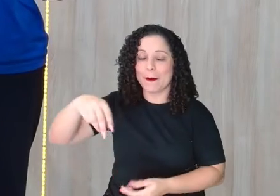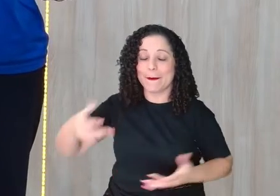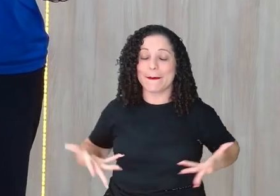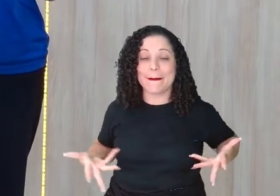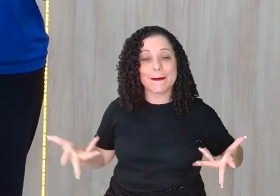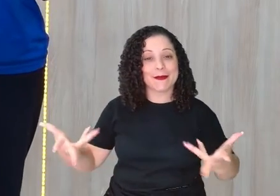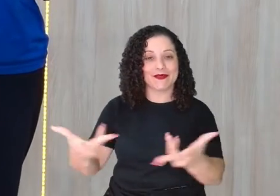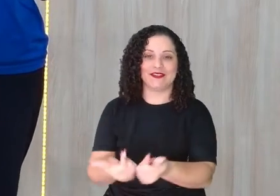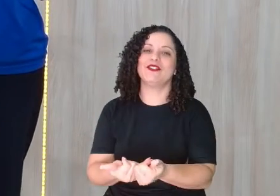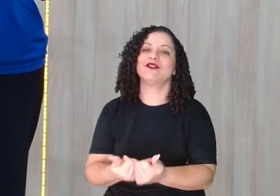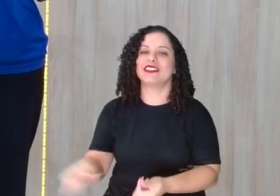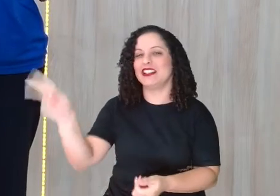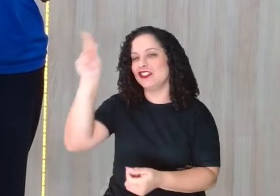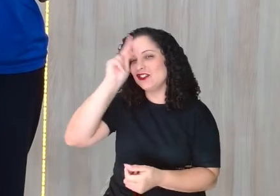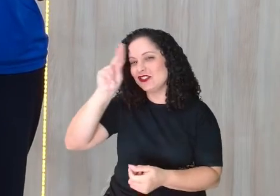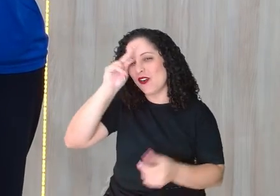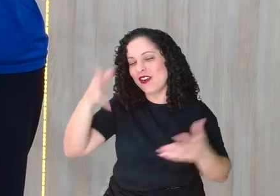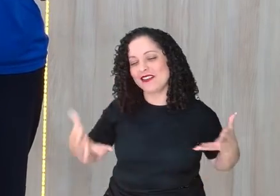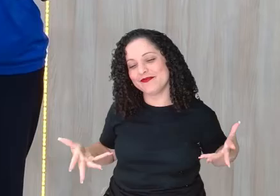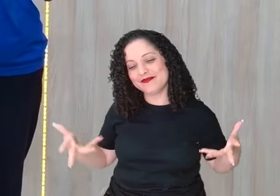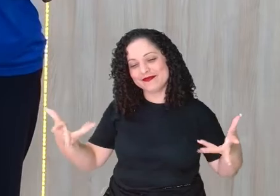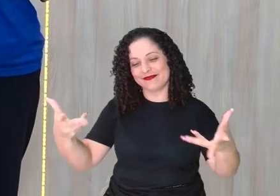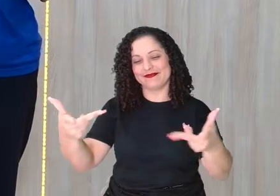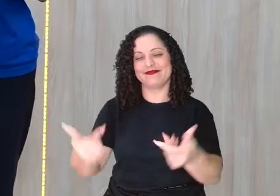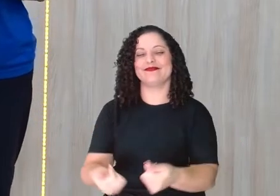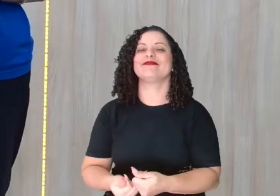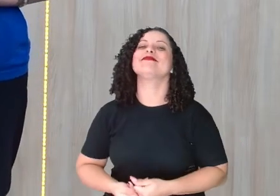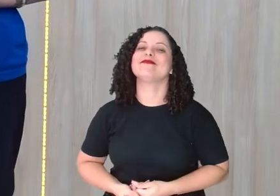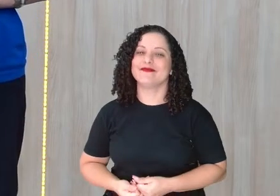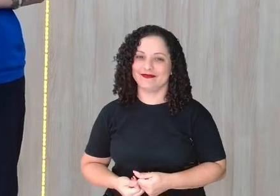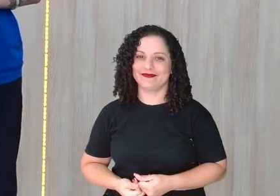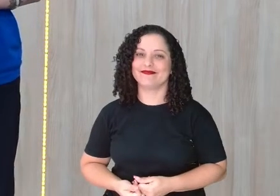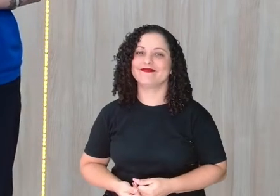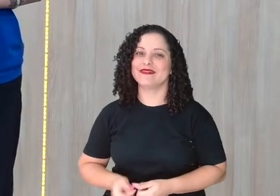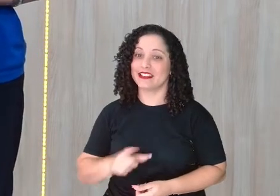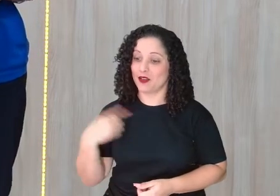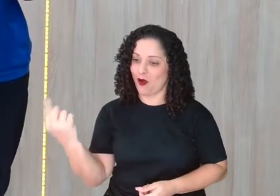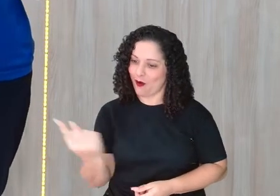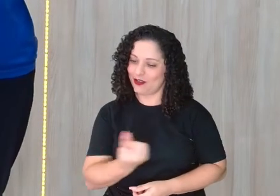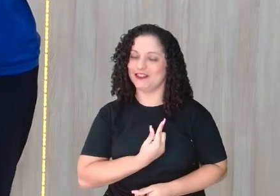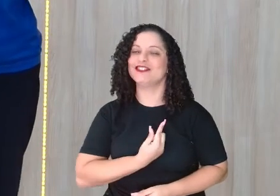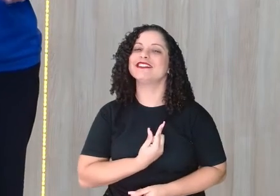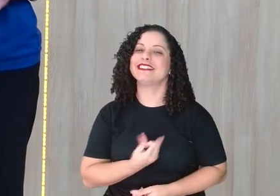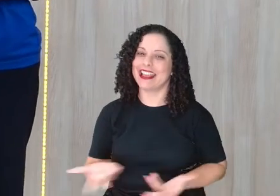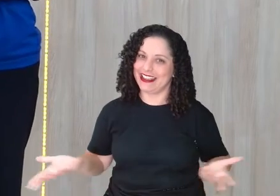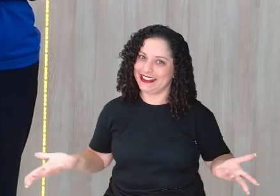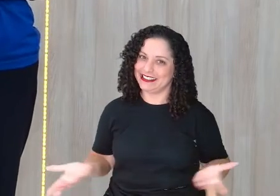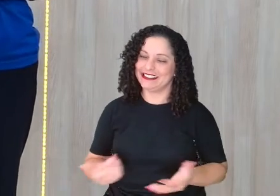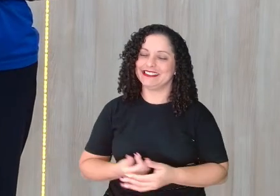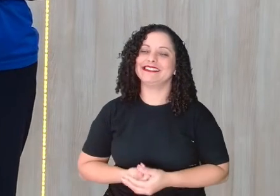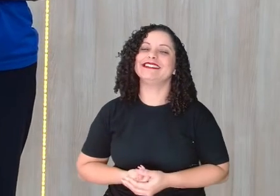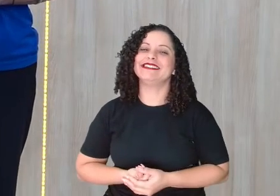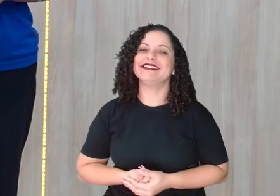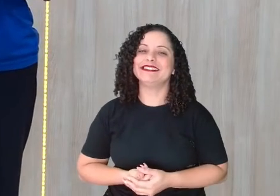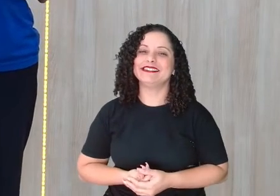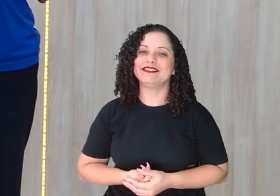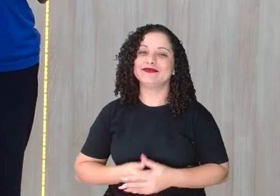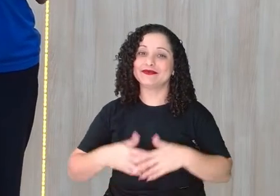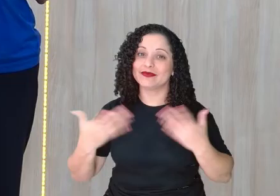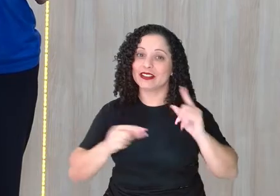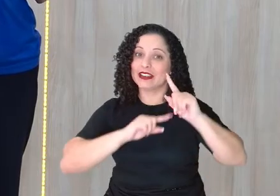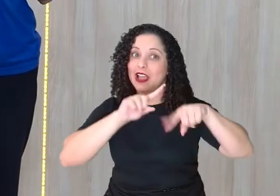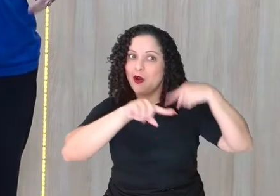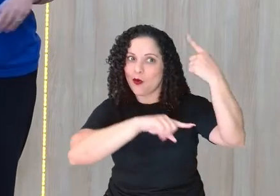suspeita de falar, porque a história é maravilhoso, né? A gente, né? Pois é, somos suspeitos. Pois é,